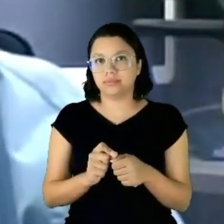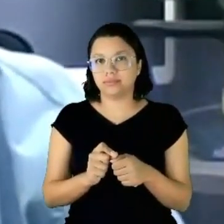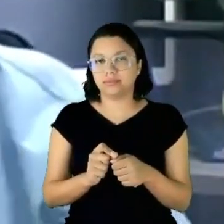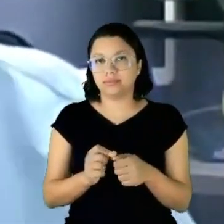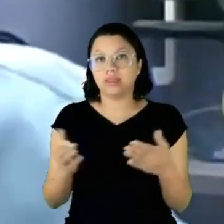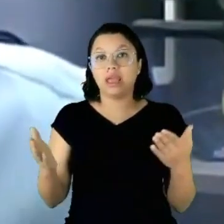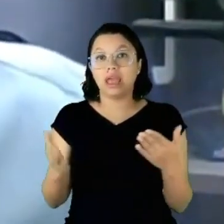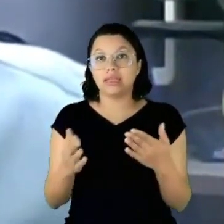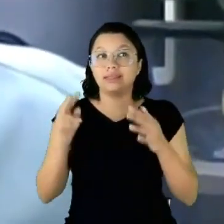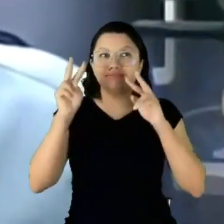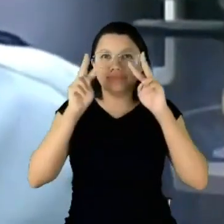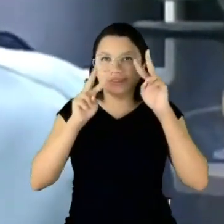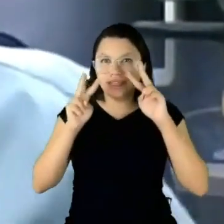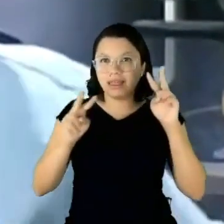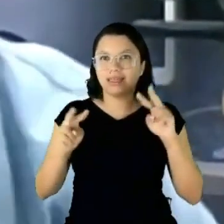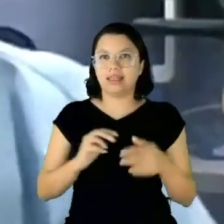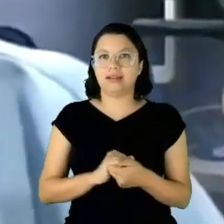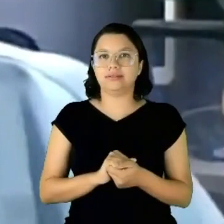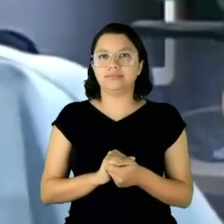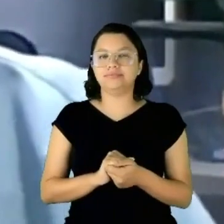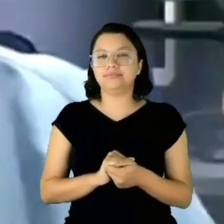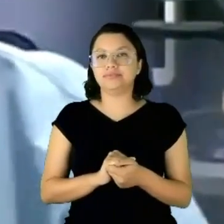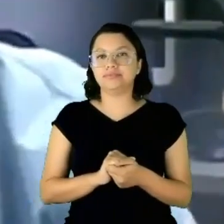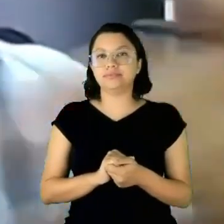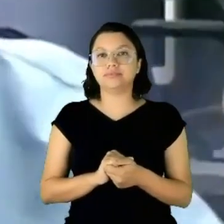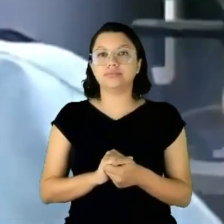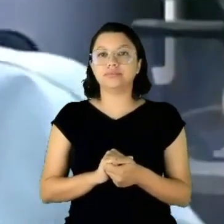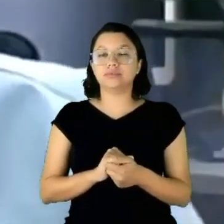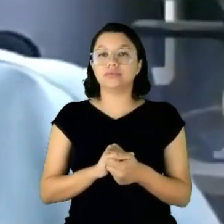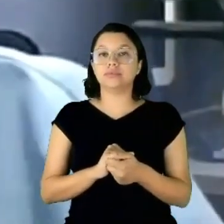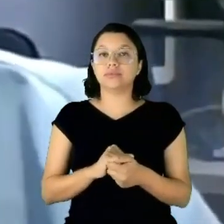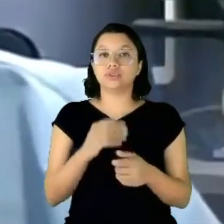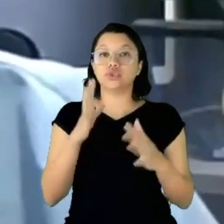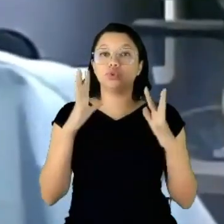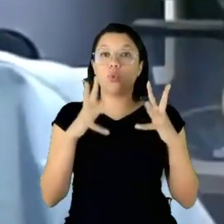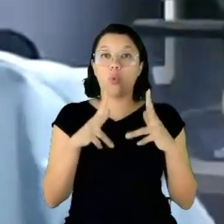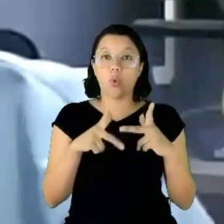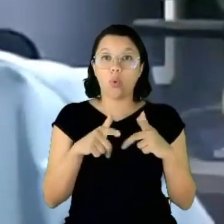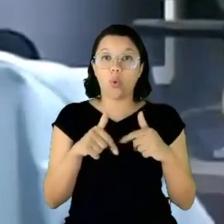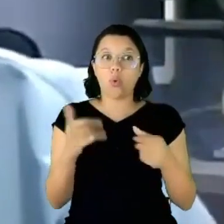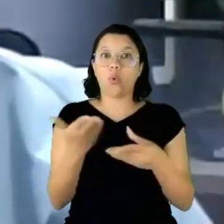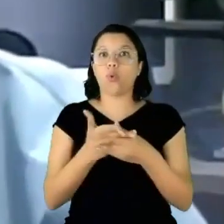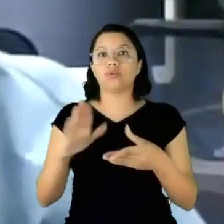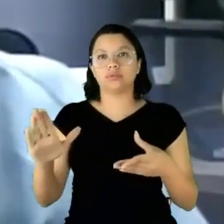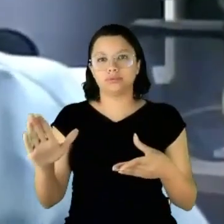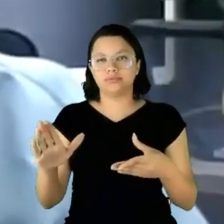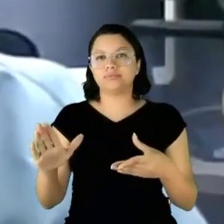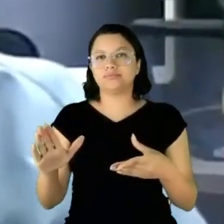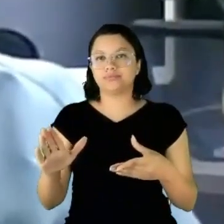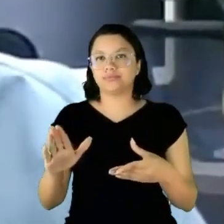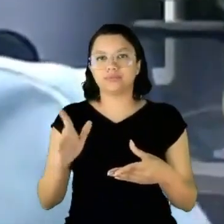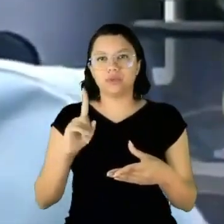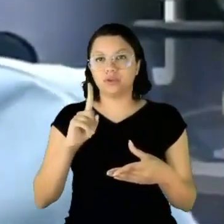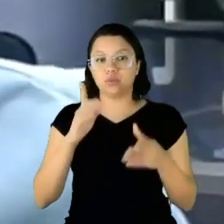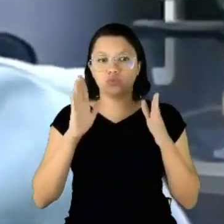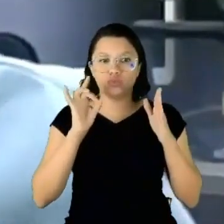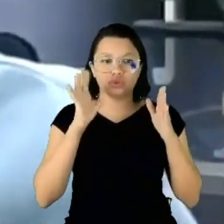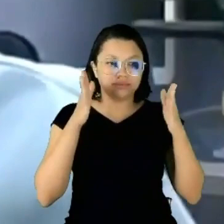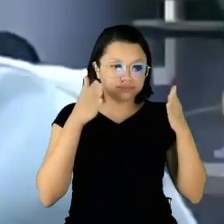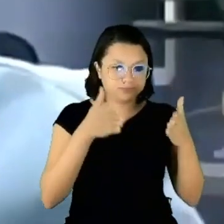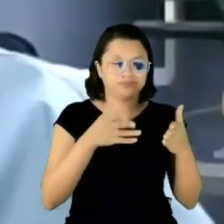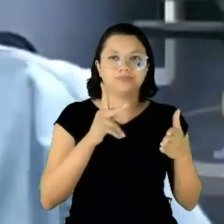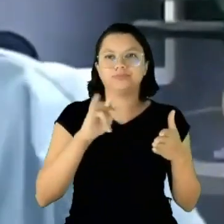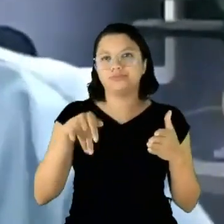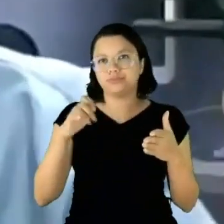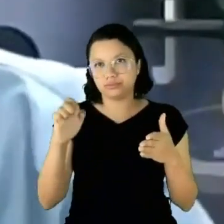análise de todo o processo e de não só passar pelo PJI.